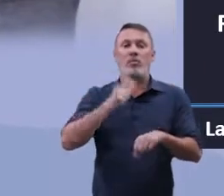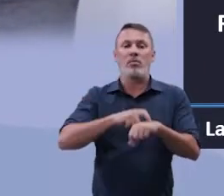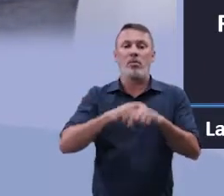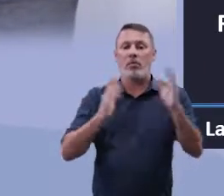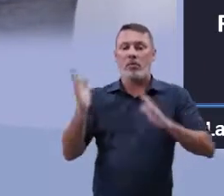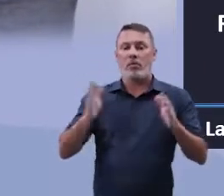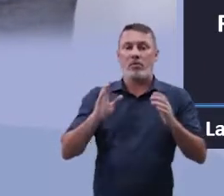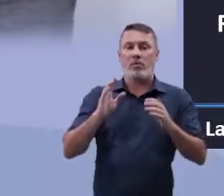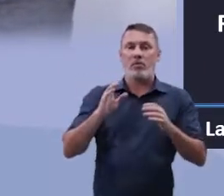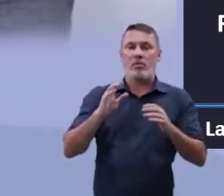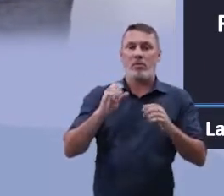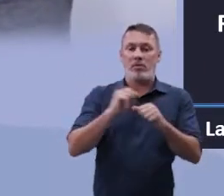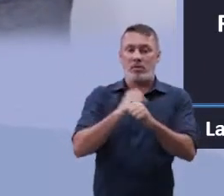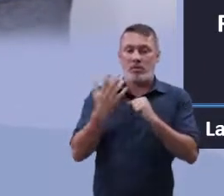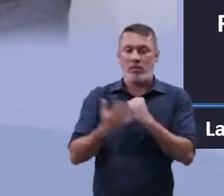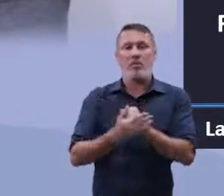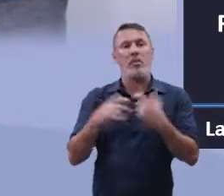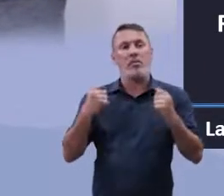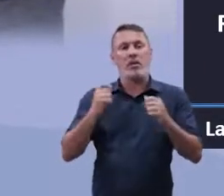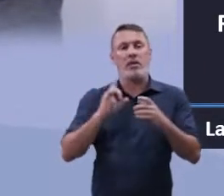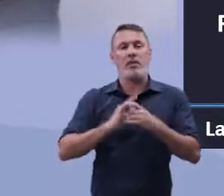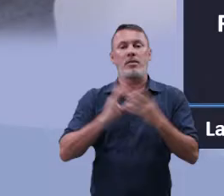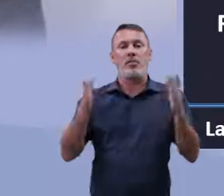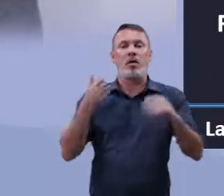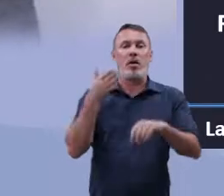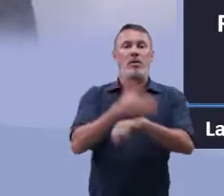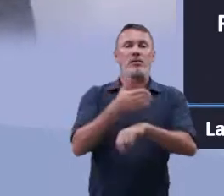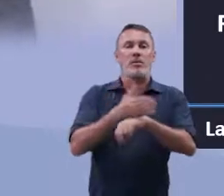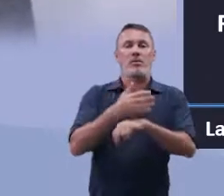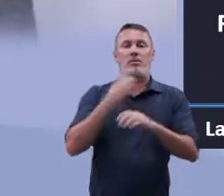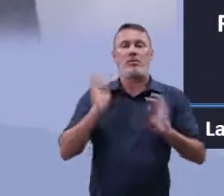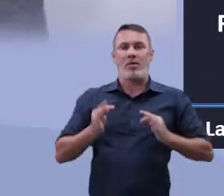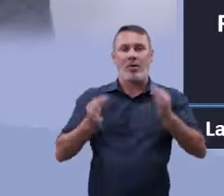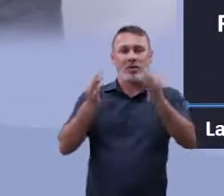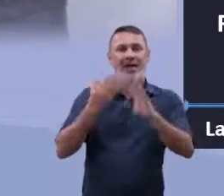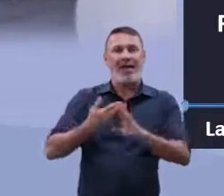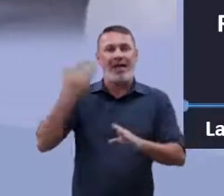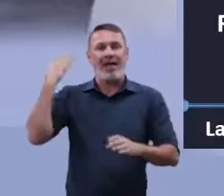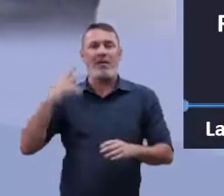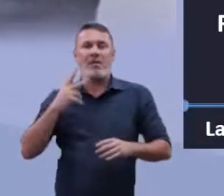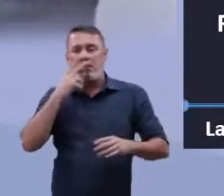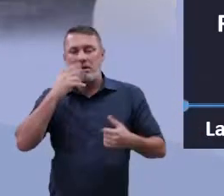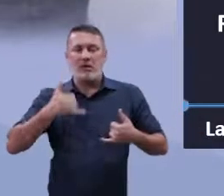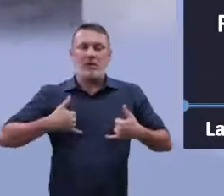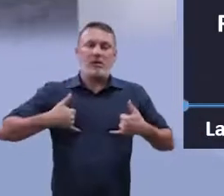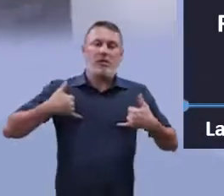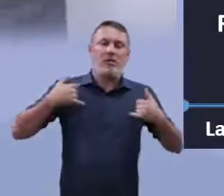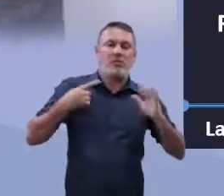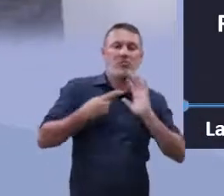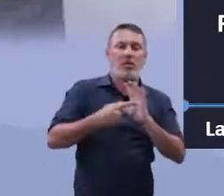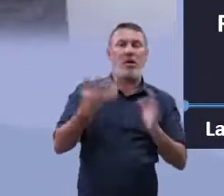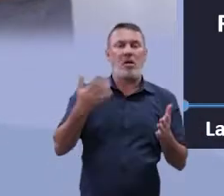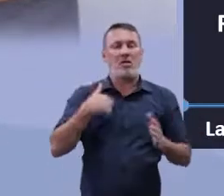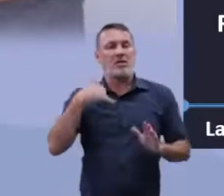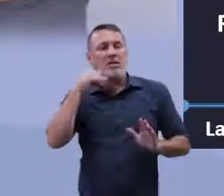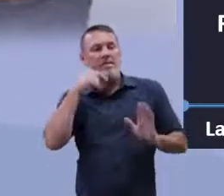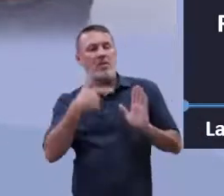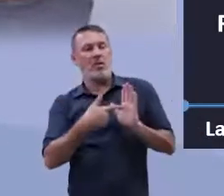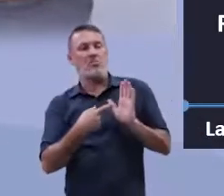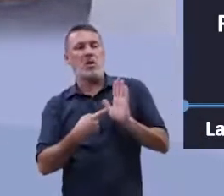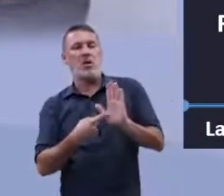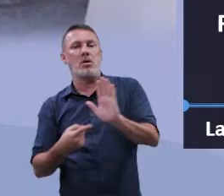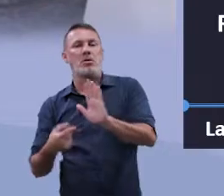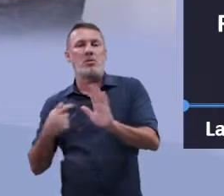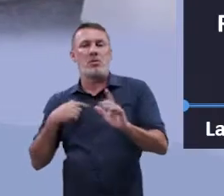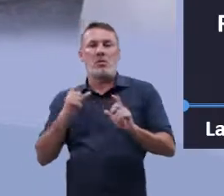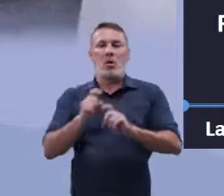democratizar o acesso às tecnologias não é mais uma vaidade. Não é a vaidade você ter um celular, não é a vaidade você ter um computador, não